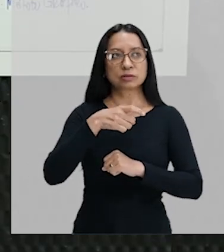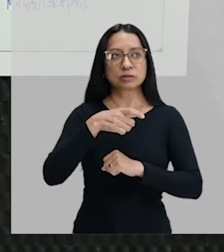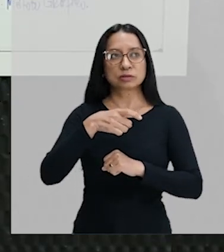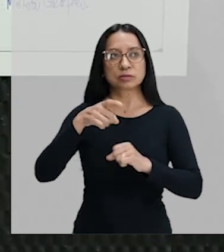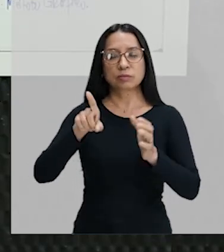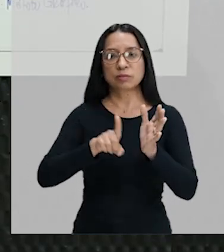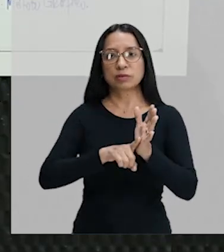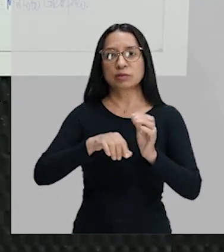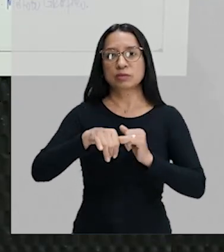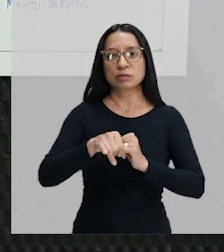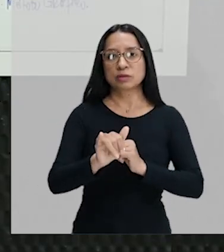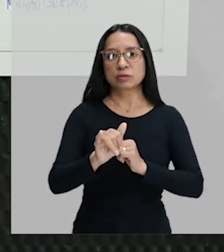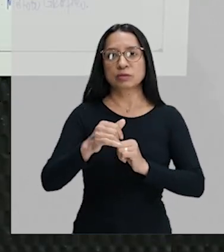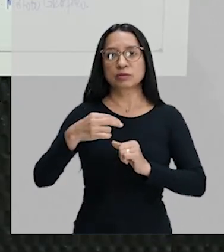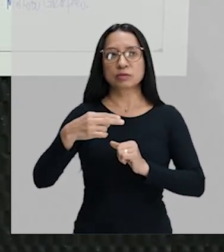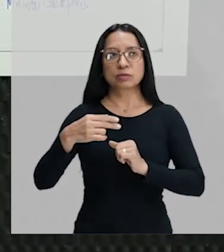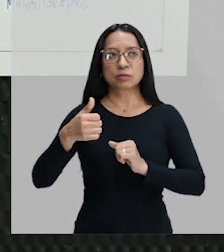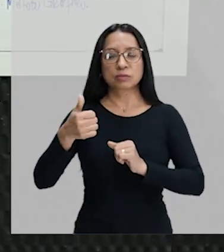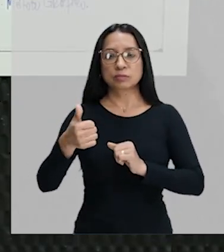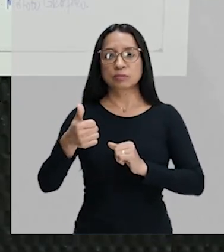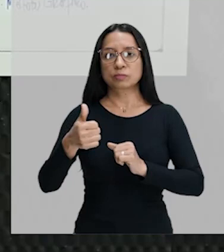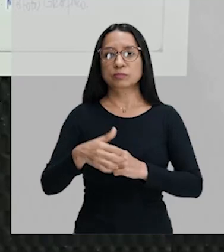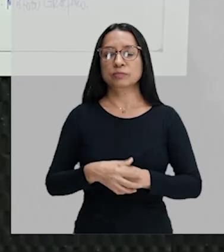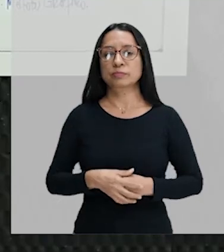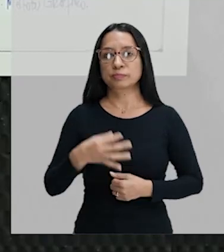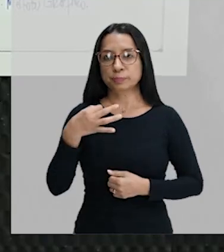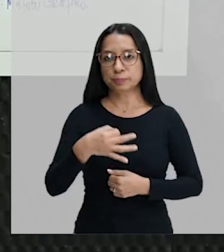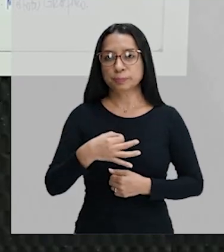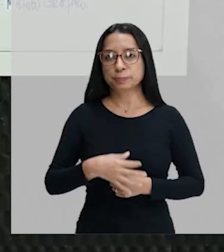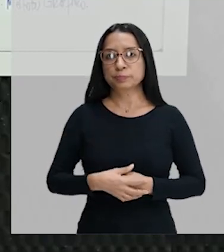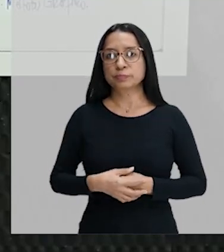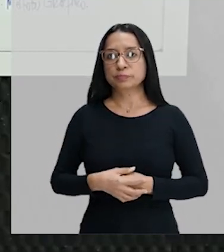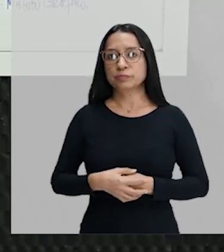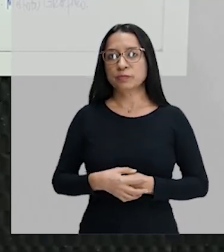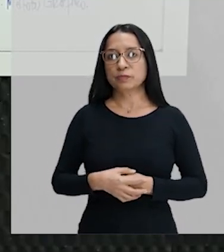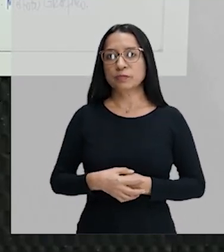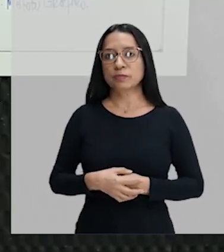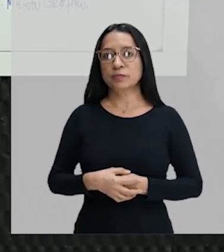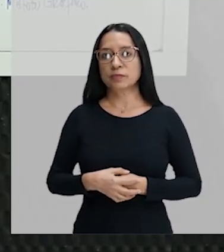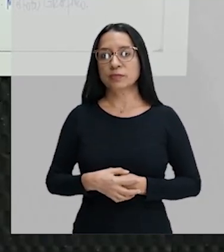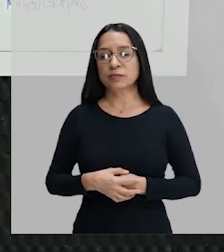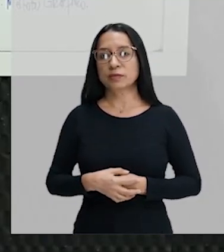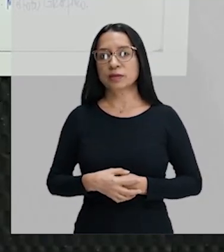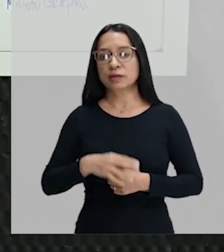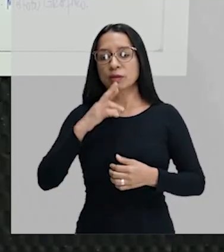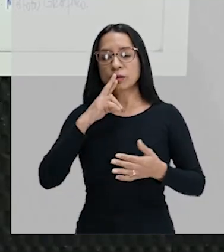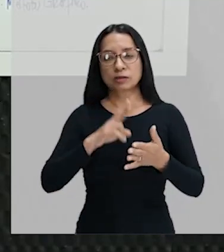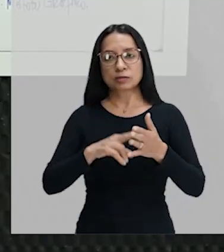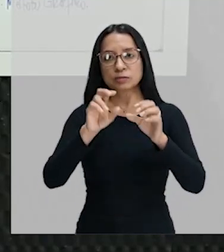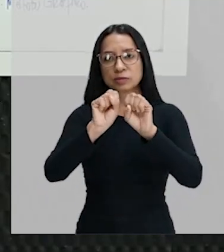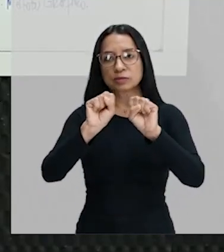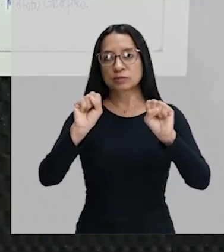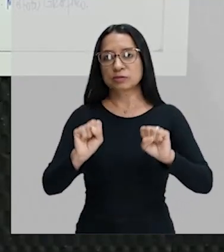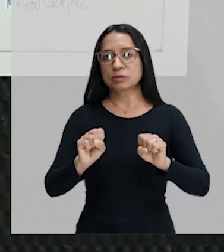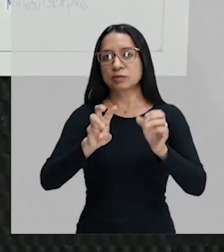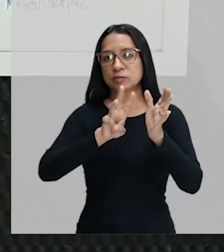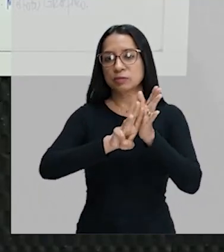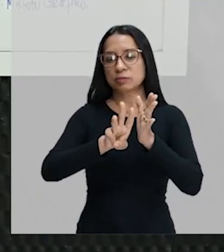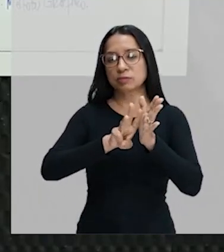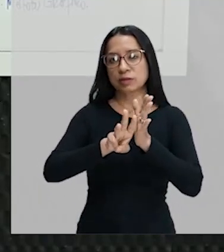y igual a 1. Certo? Então, vamos resolver esse sistema pelo método